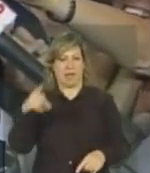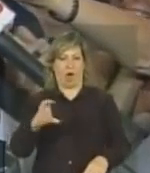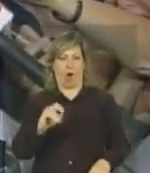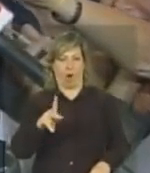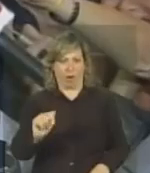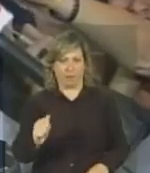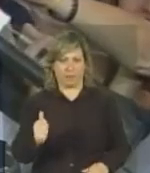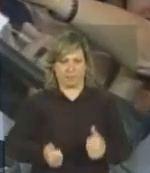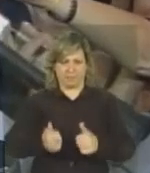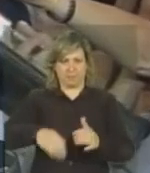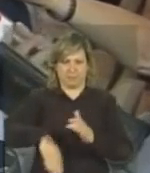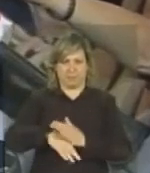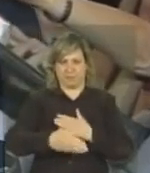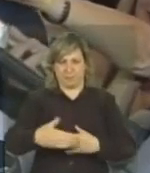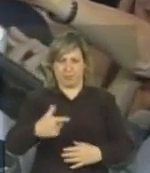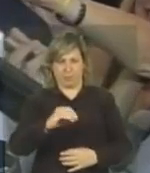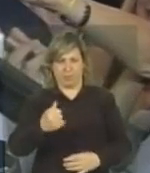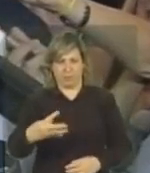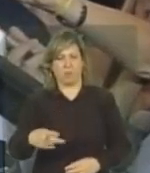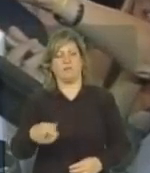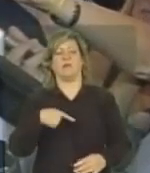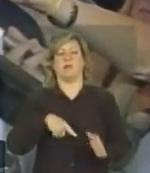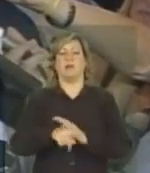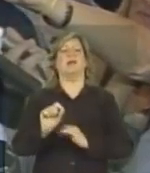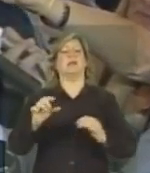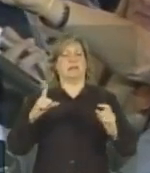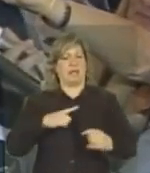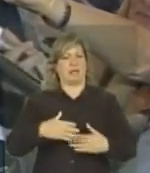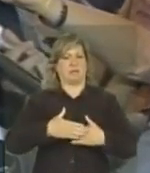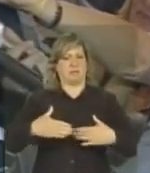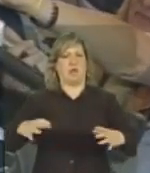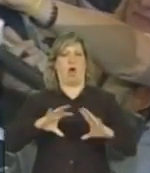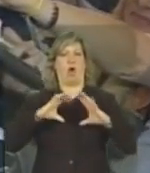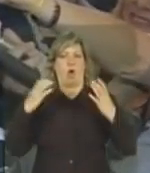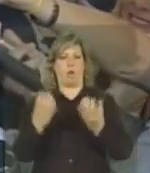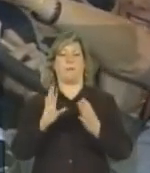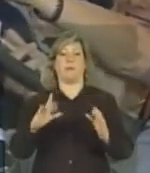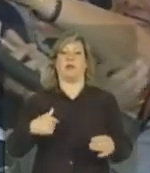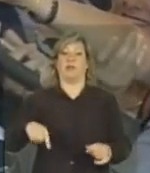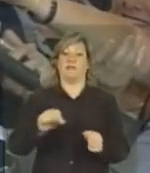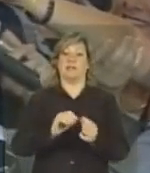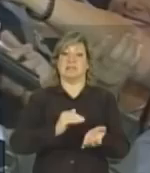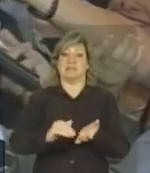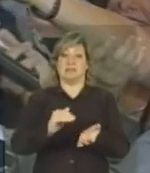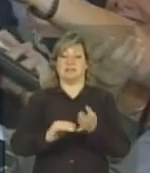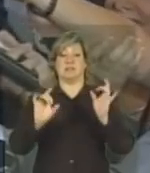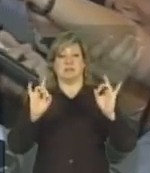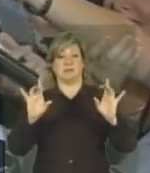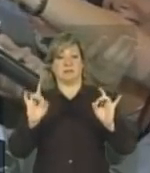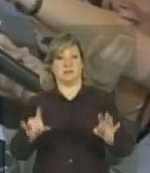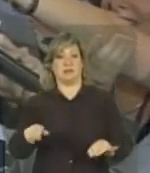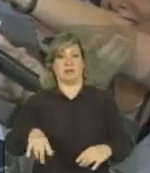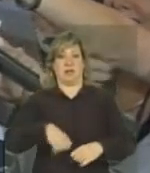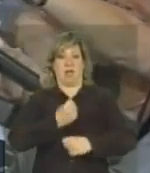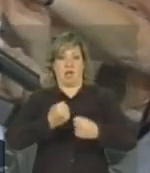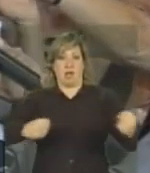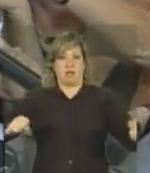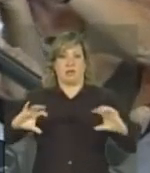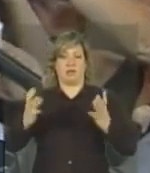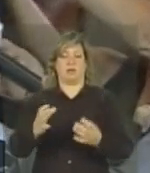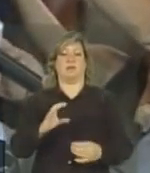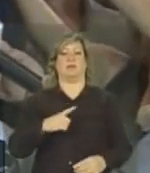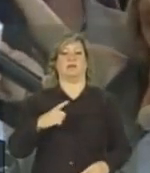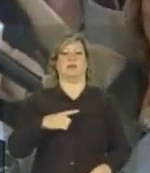importante em si. Mas nós temos grandes eventos. E por isso nós criamos a Secretaria Especial de Grandes Eventos, que junto com a